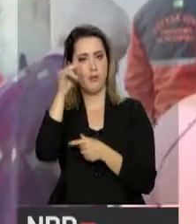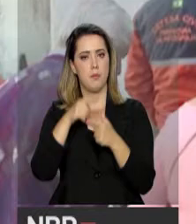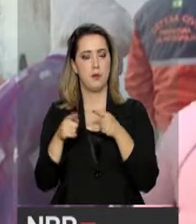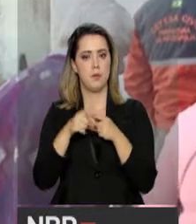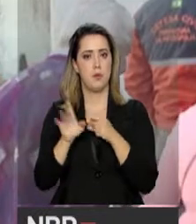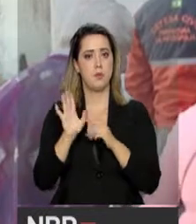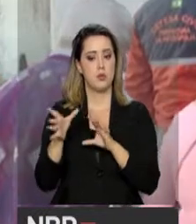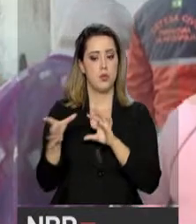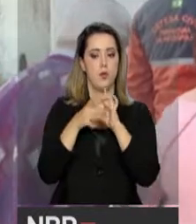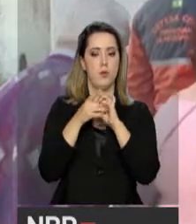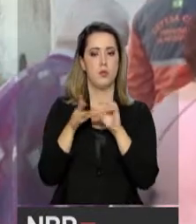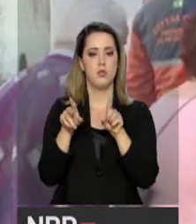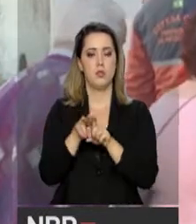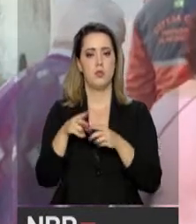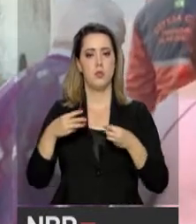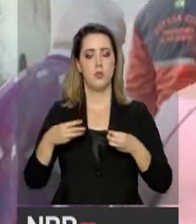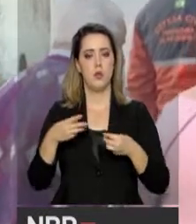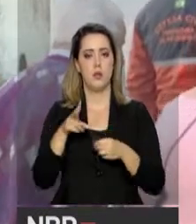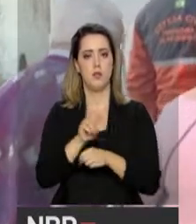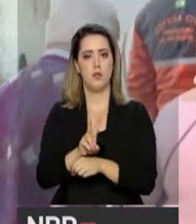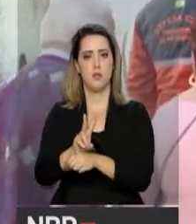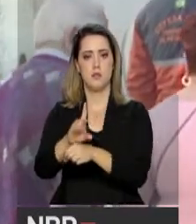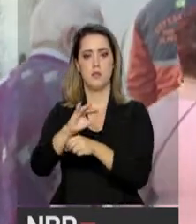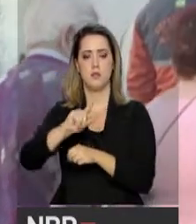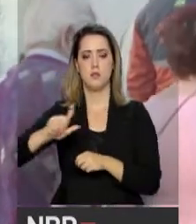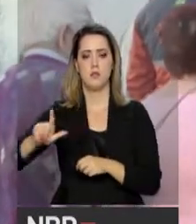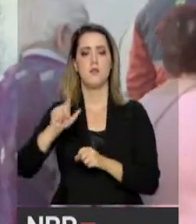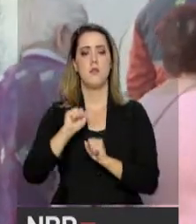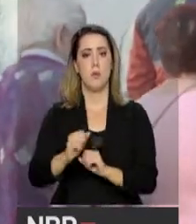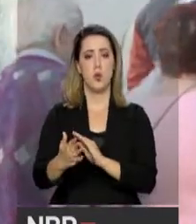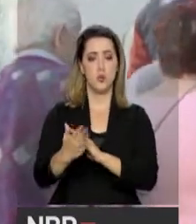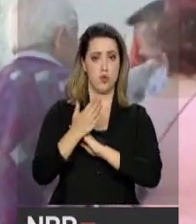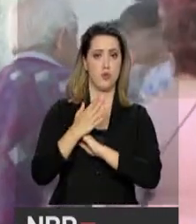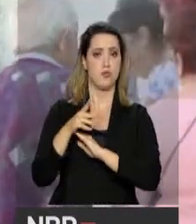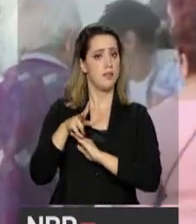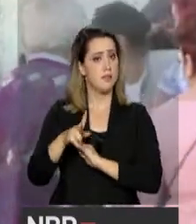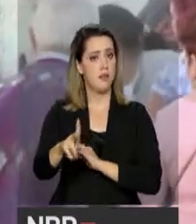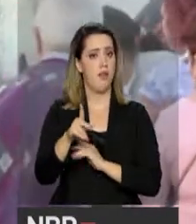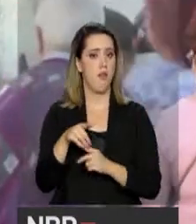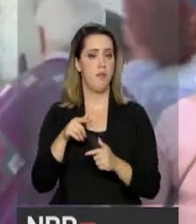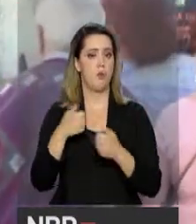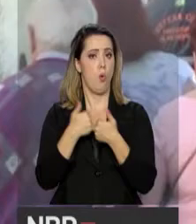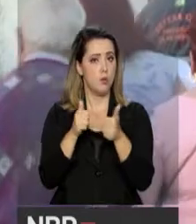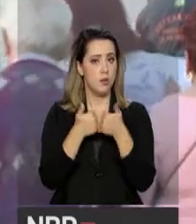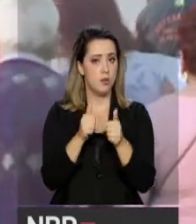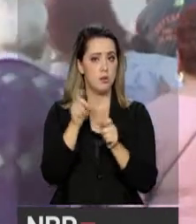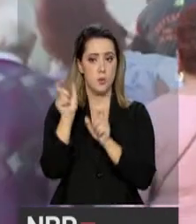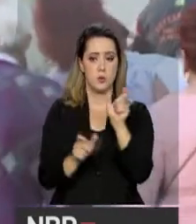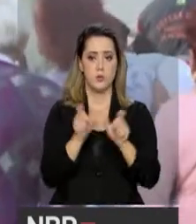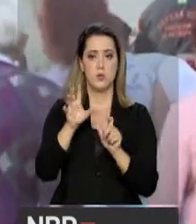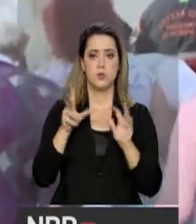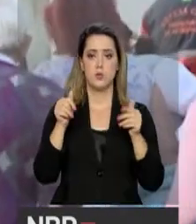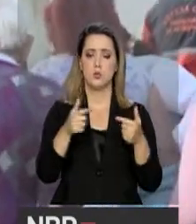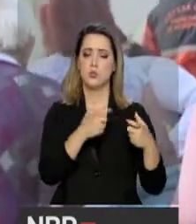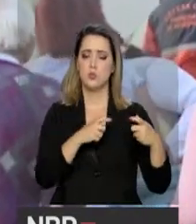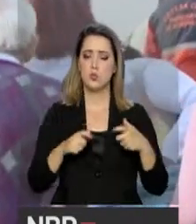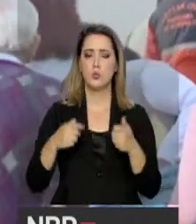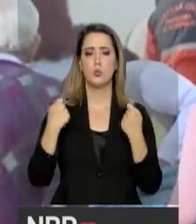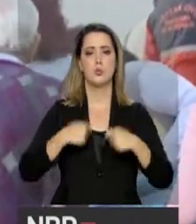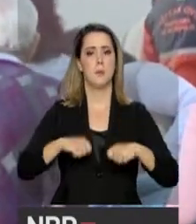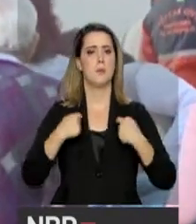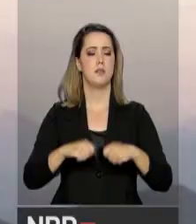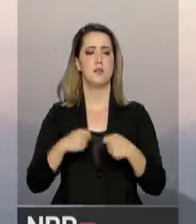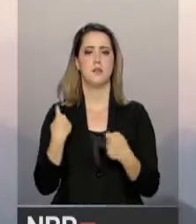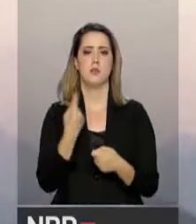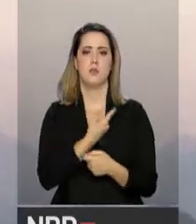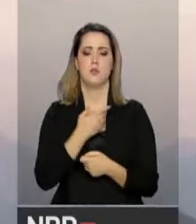sistema de defesa civil e dessa forma eles conseguem nos ajudar sempre com transporte, com pessoal em todas as modalidades, né, que